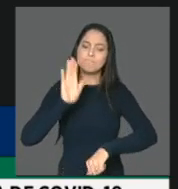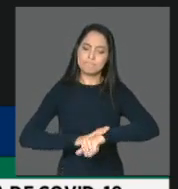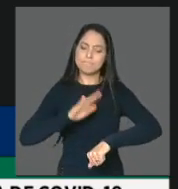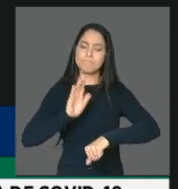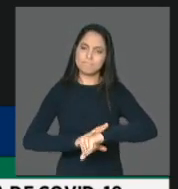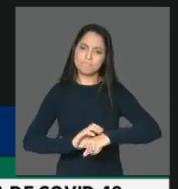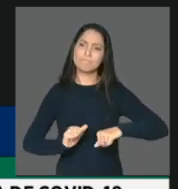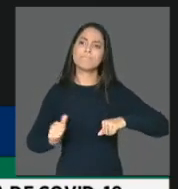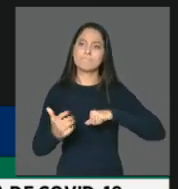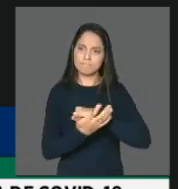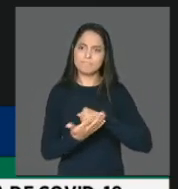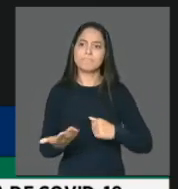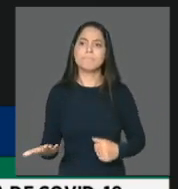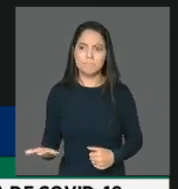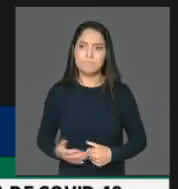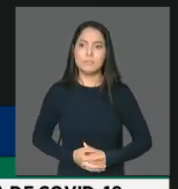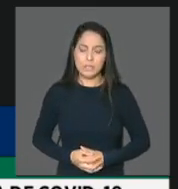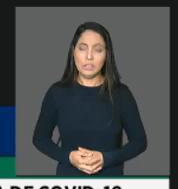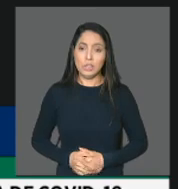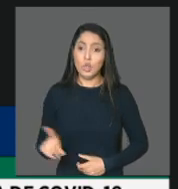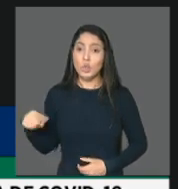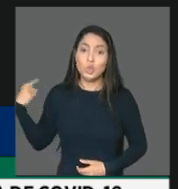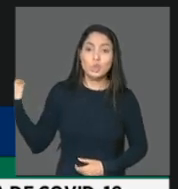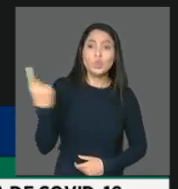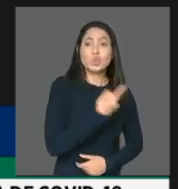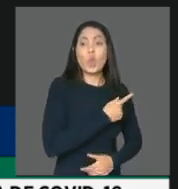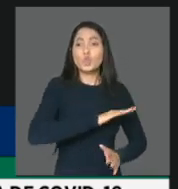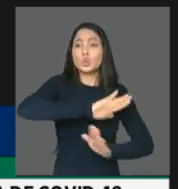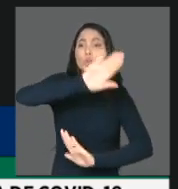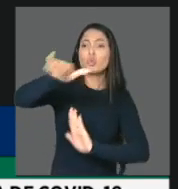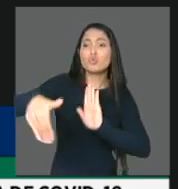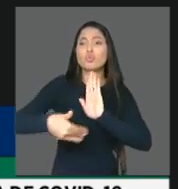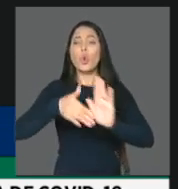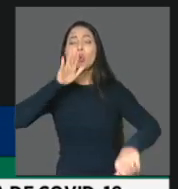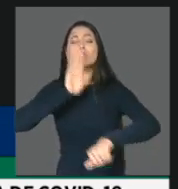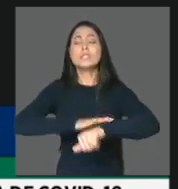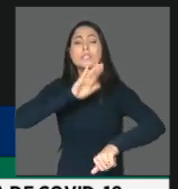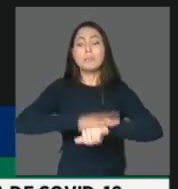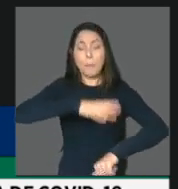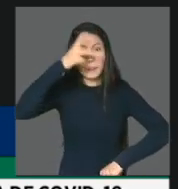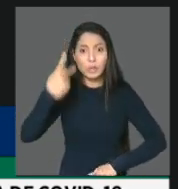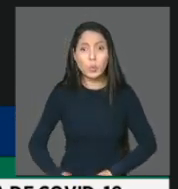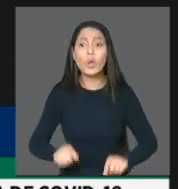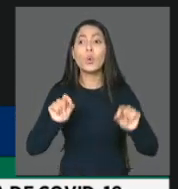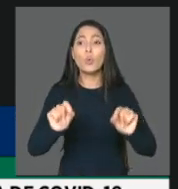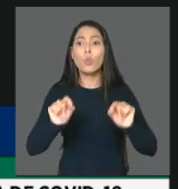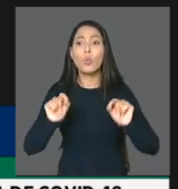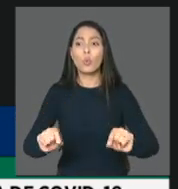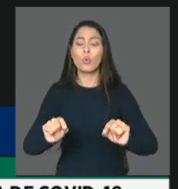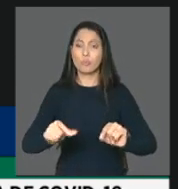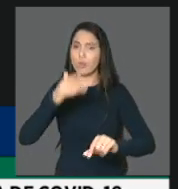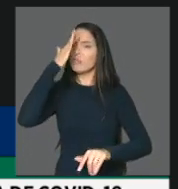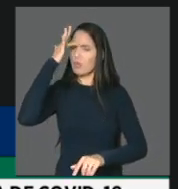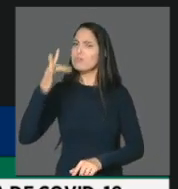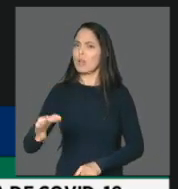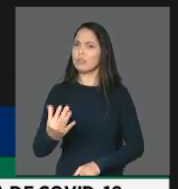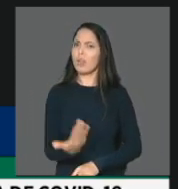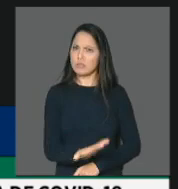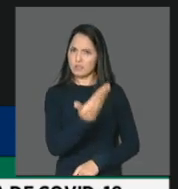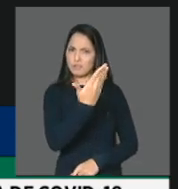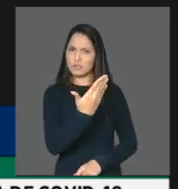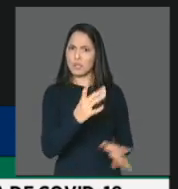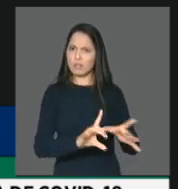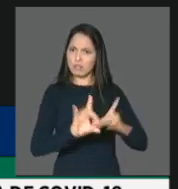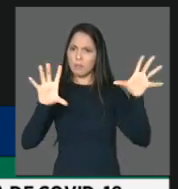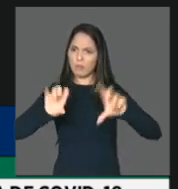pandemia. Deveríamos estar todos nesse momento, deputada Soraya, e eu tenho certeza absoluta que a senhora está do